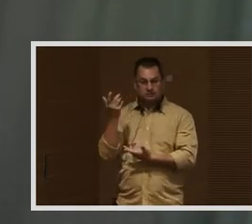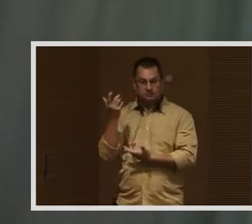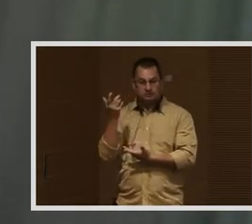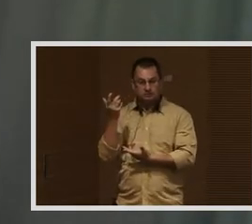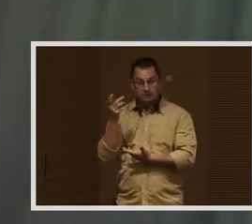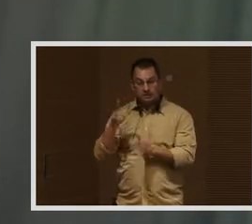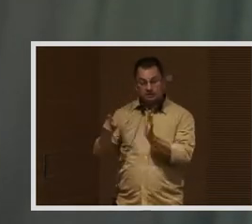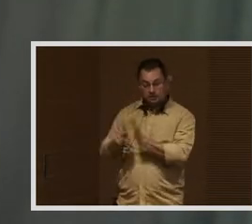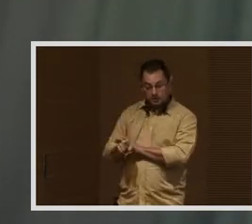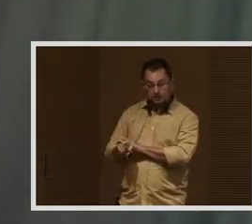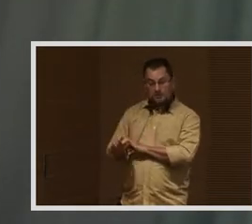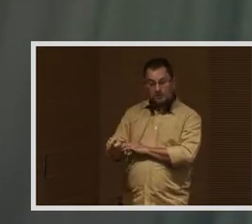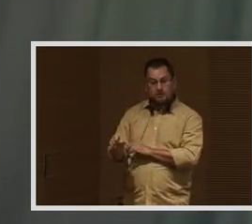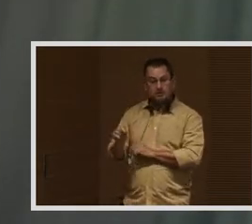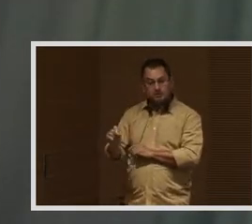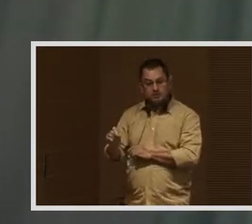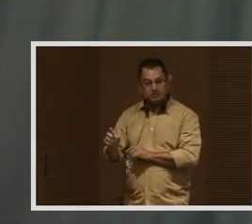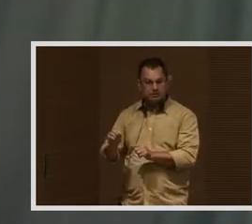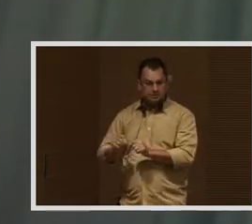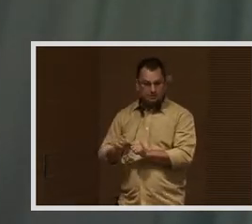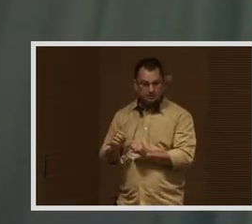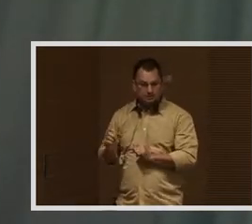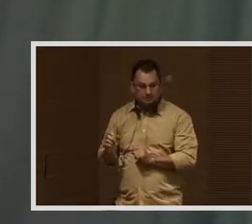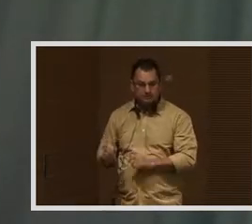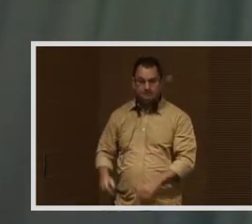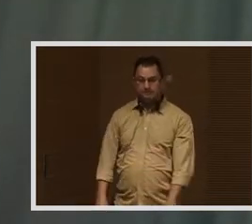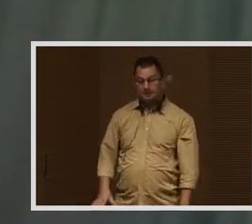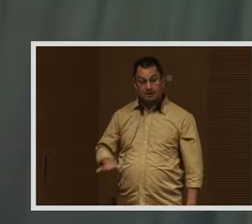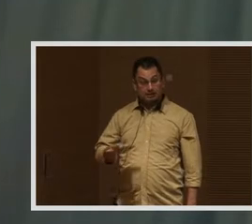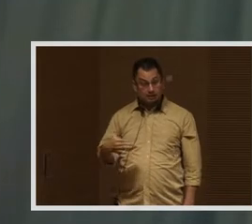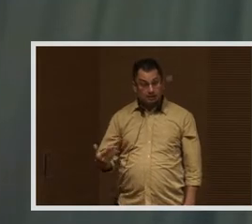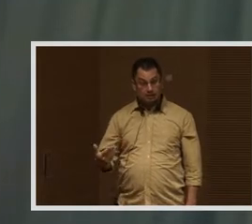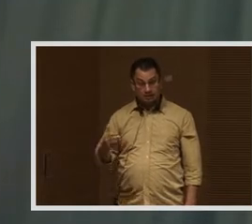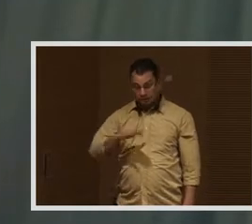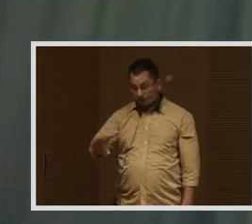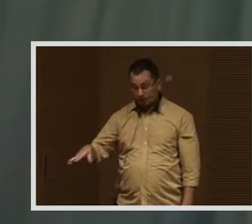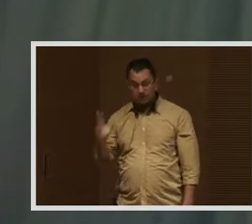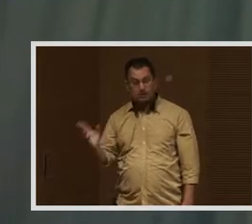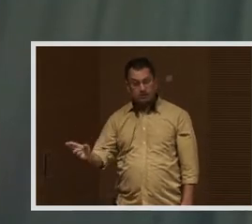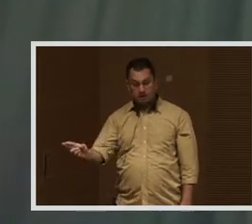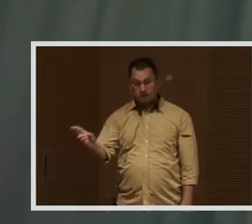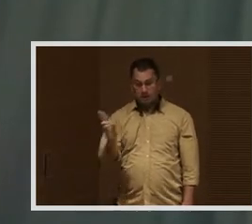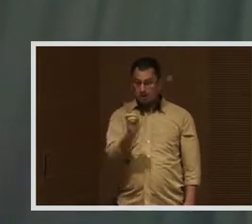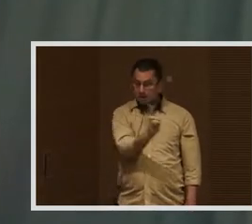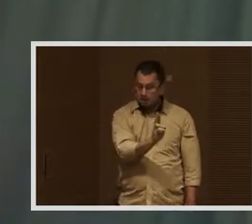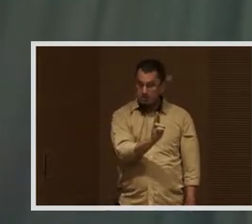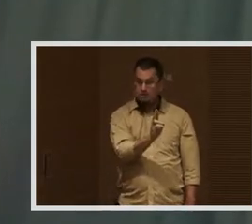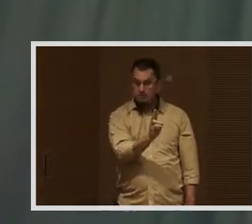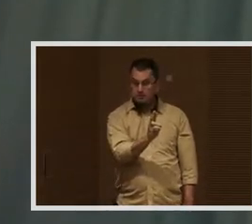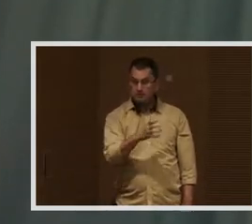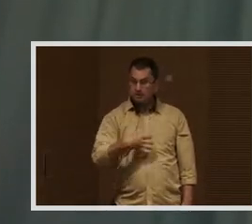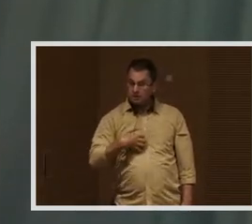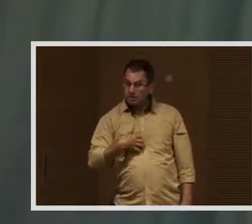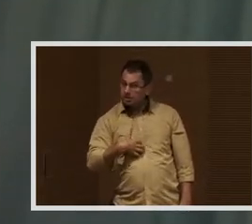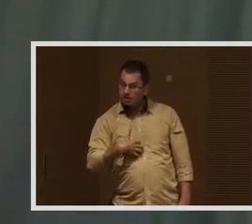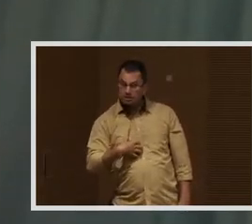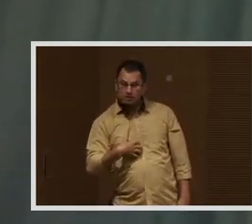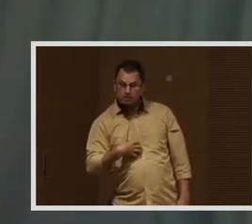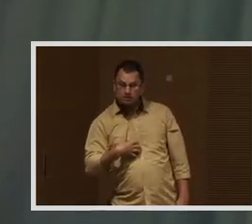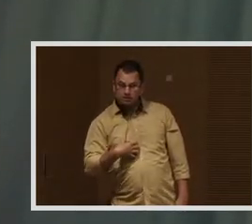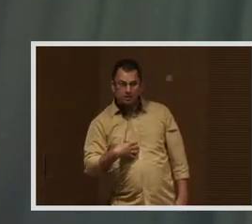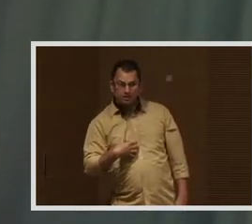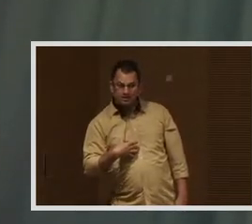e perguntaram a ela o que ela estava fazendo. Então ela respondeu inconformada, irritada: quer me deixar